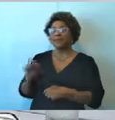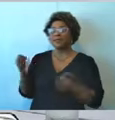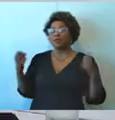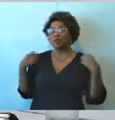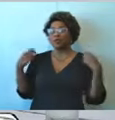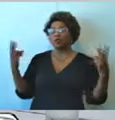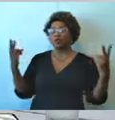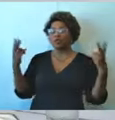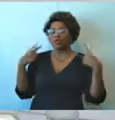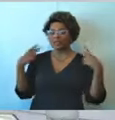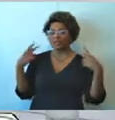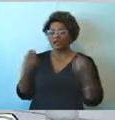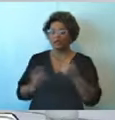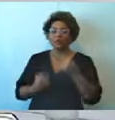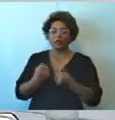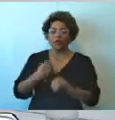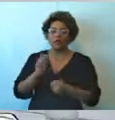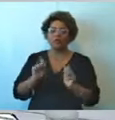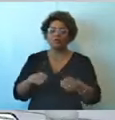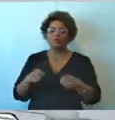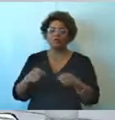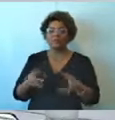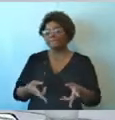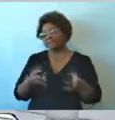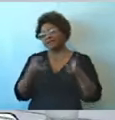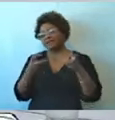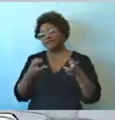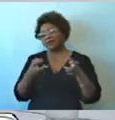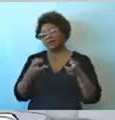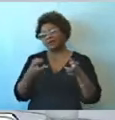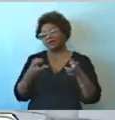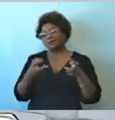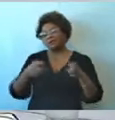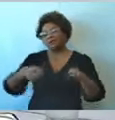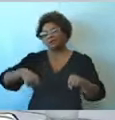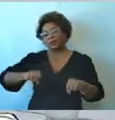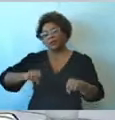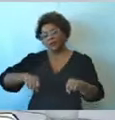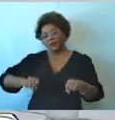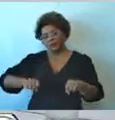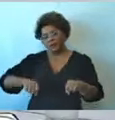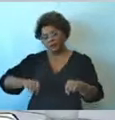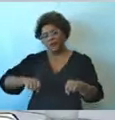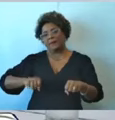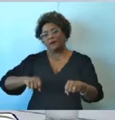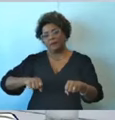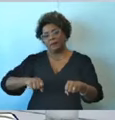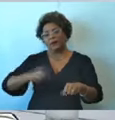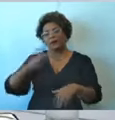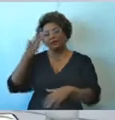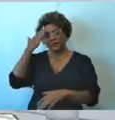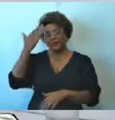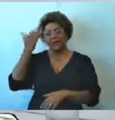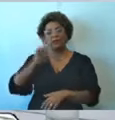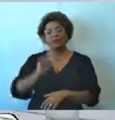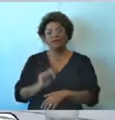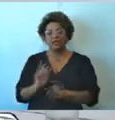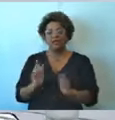gente está ali, enfim. A gente sabe que é possível encurtar canteiros